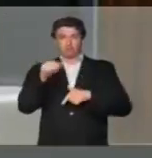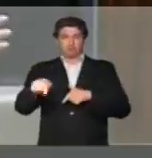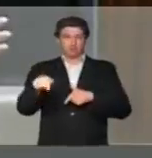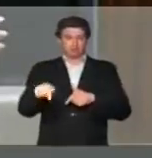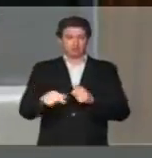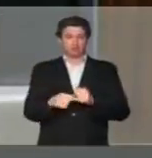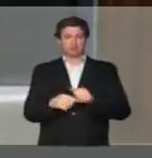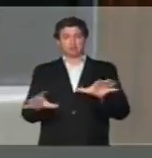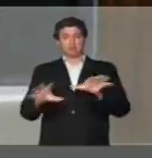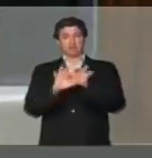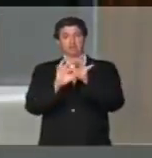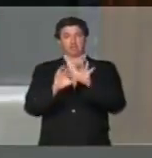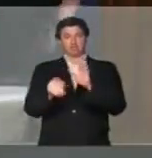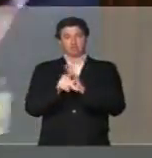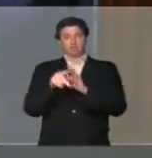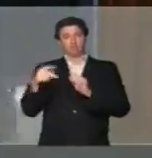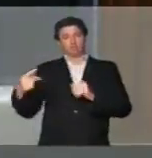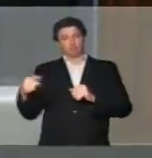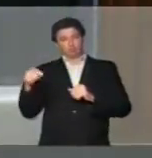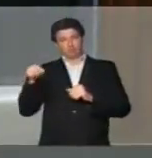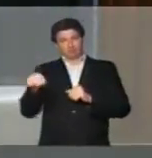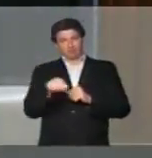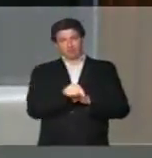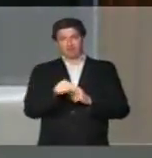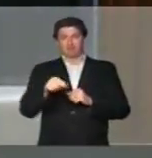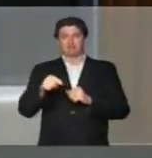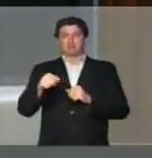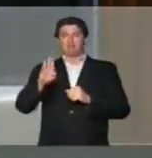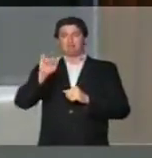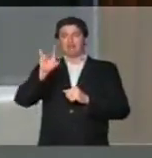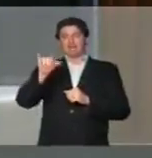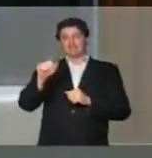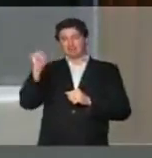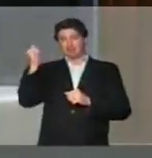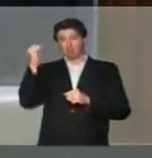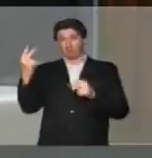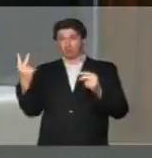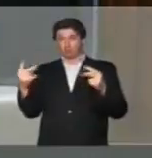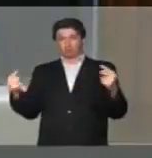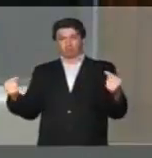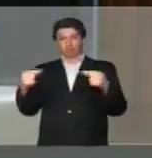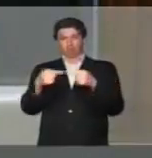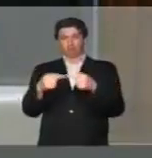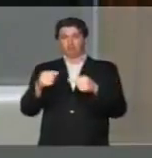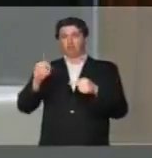trabalhos de interligação dessas duas importantes bacias